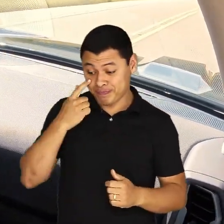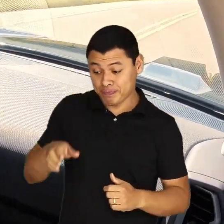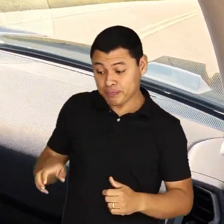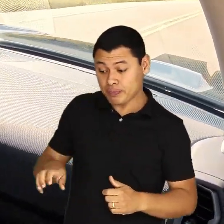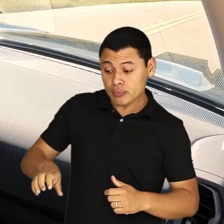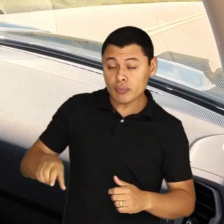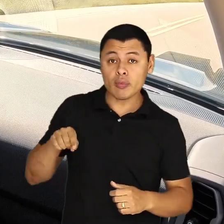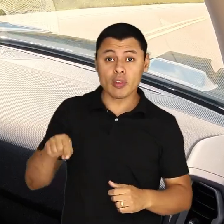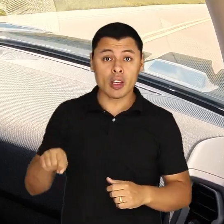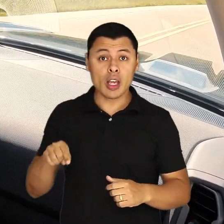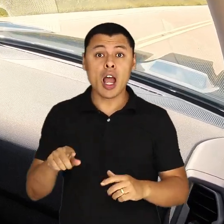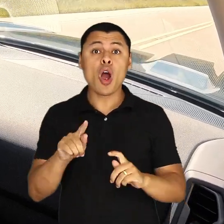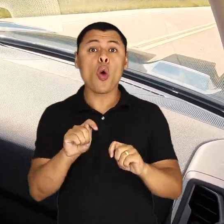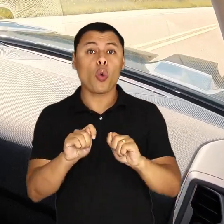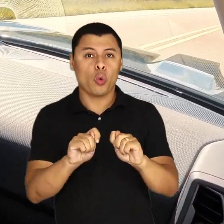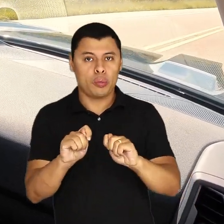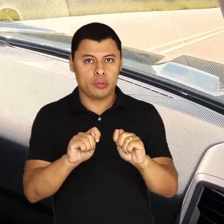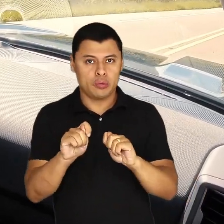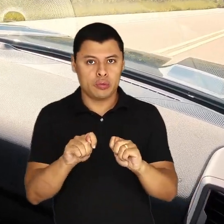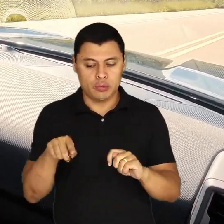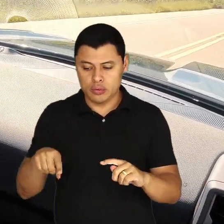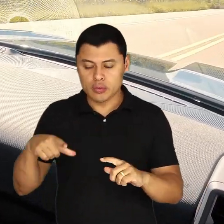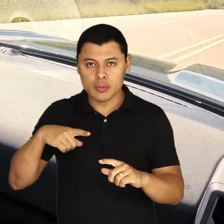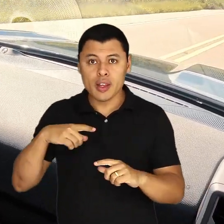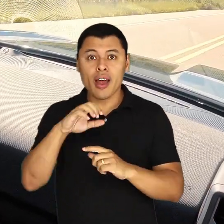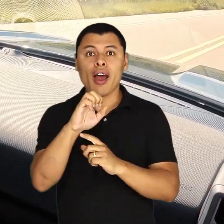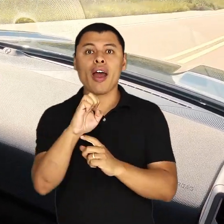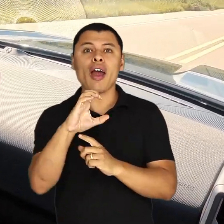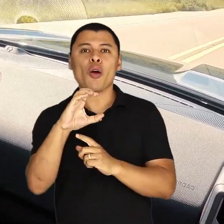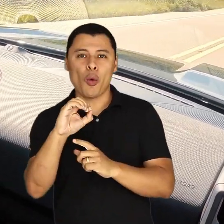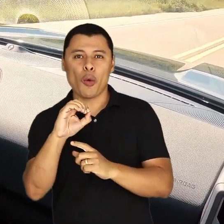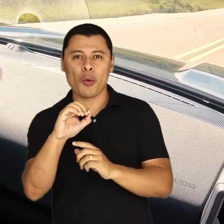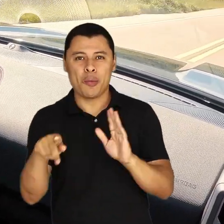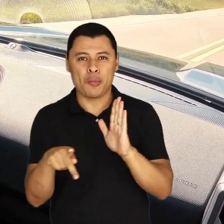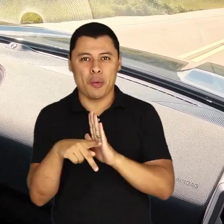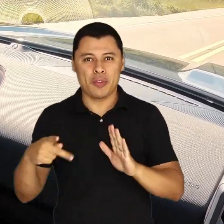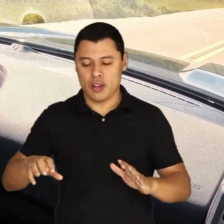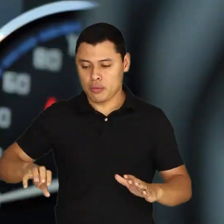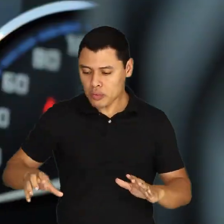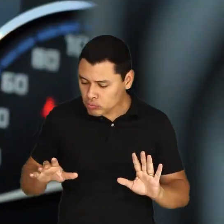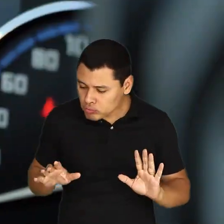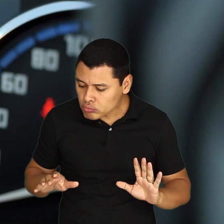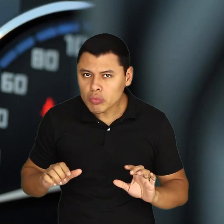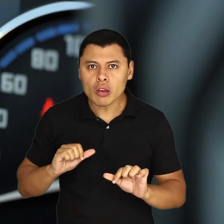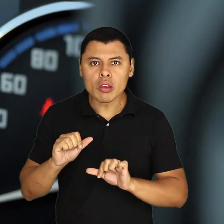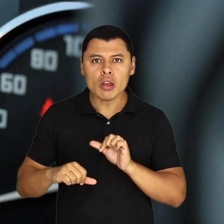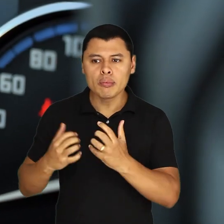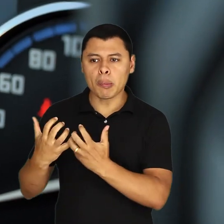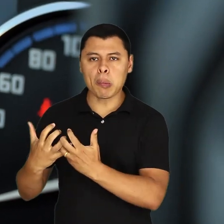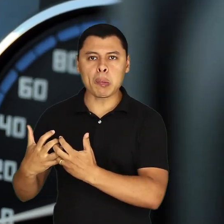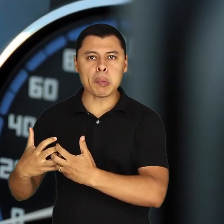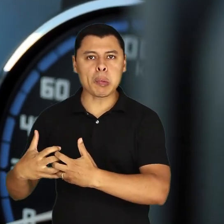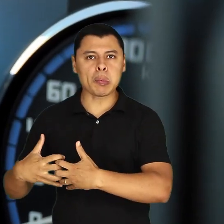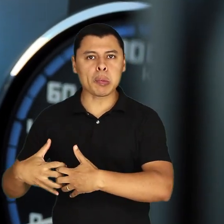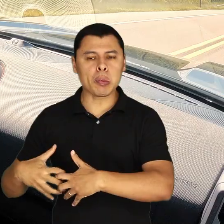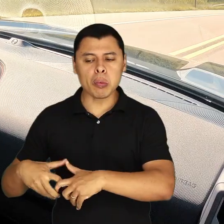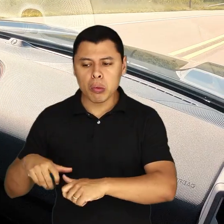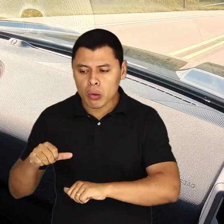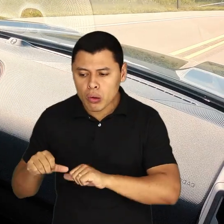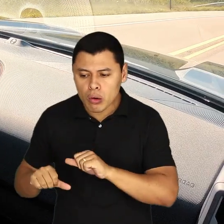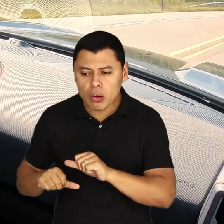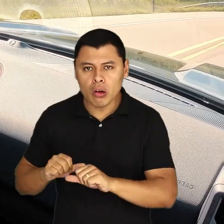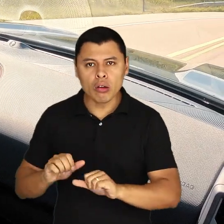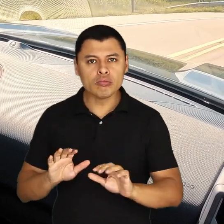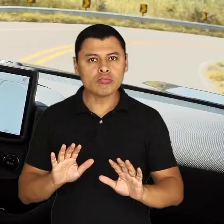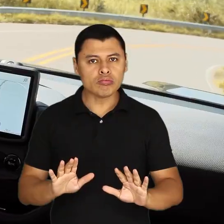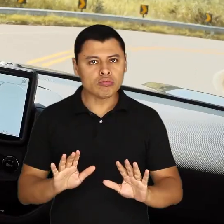rapidamente no modo mais econômico. Aqui ele tem uma programação Eco, muda a programação do câmbio, já jogou um monte de marcha,